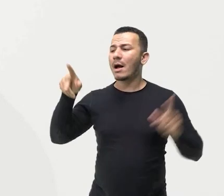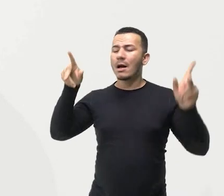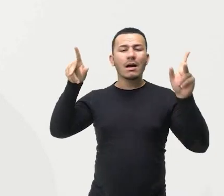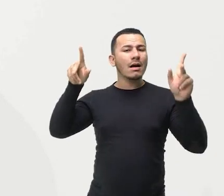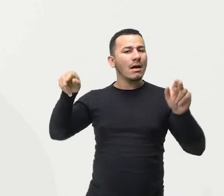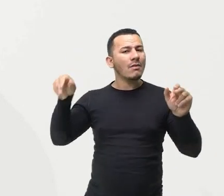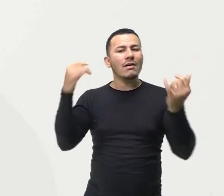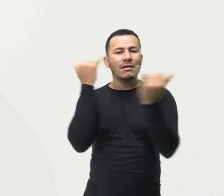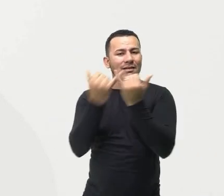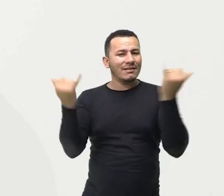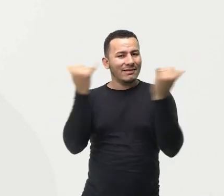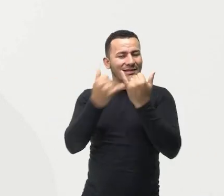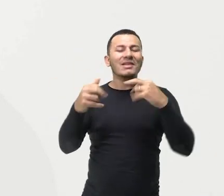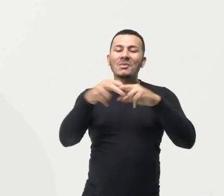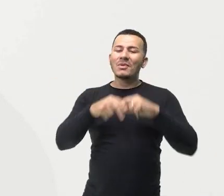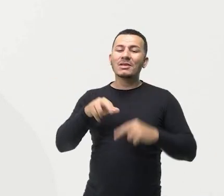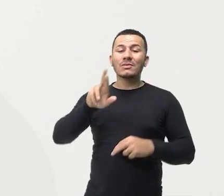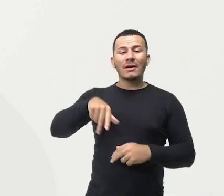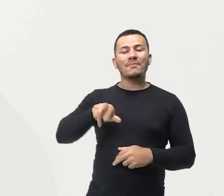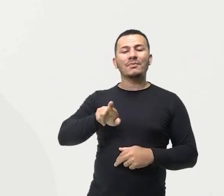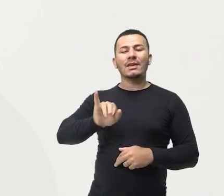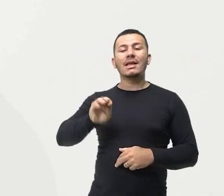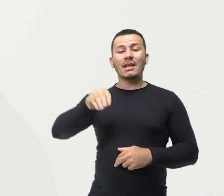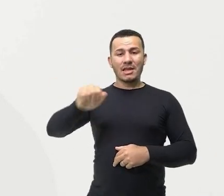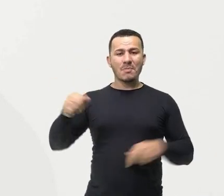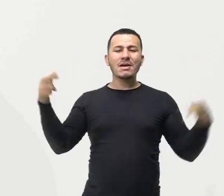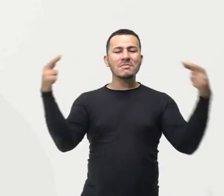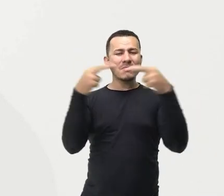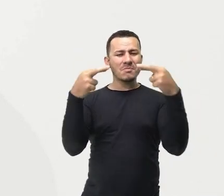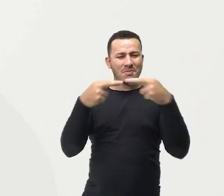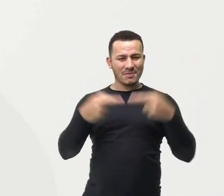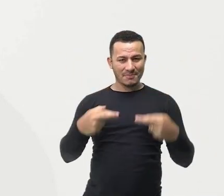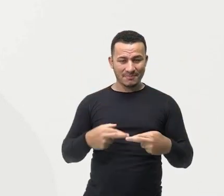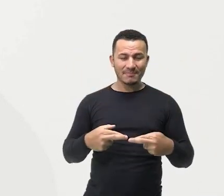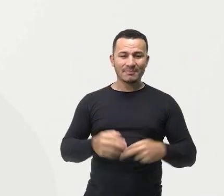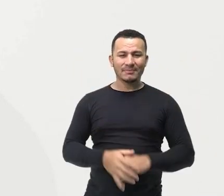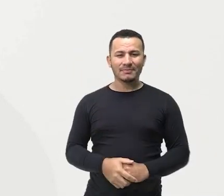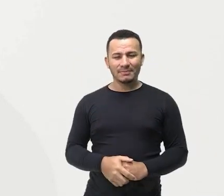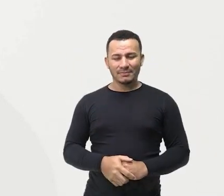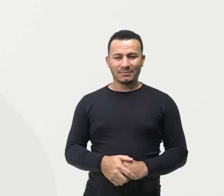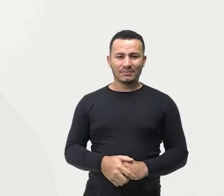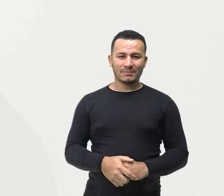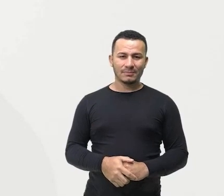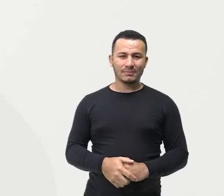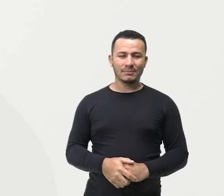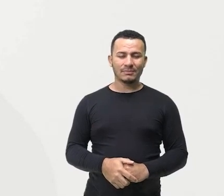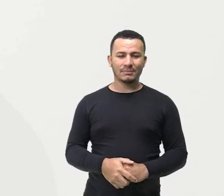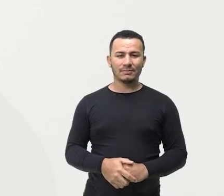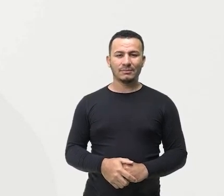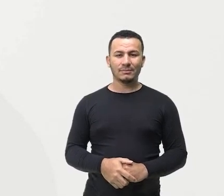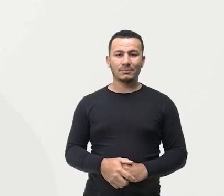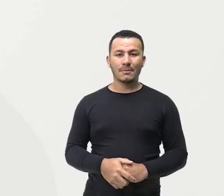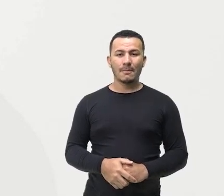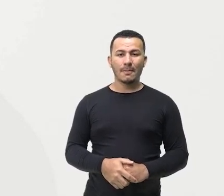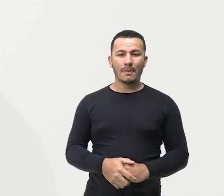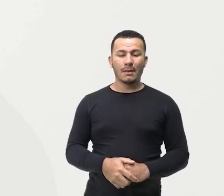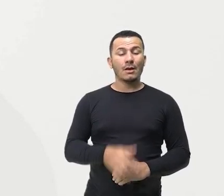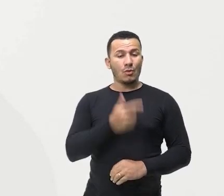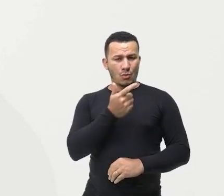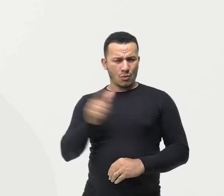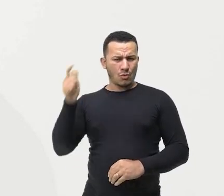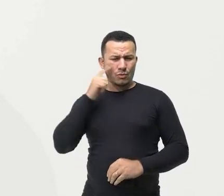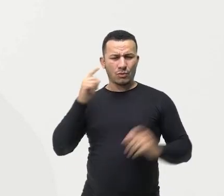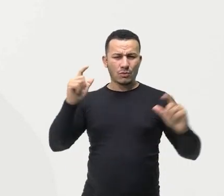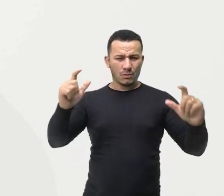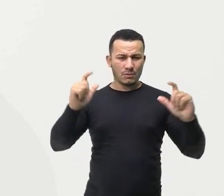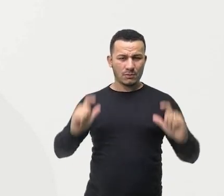semelhantes também presentes nas palavras aqui do nosso texto, ok? Vamos observar o próximo